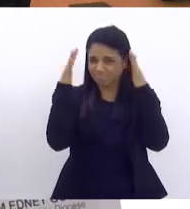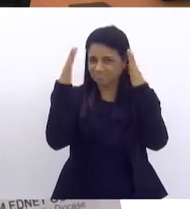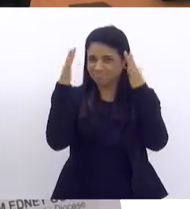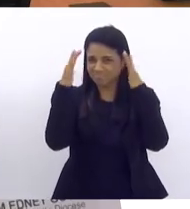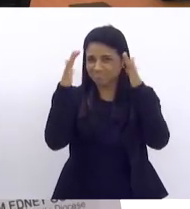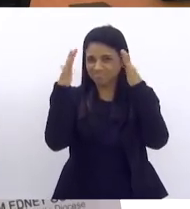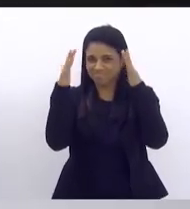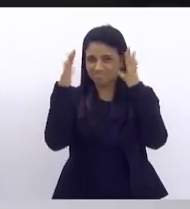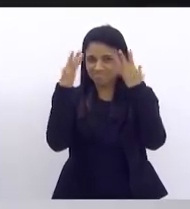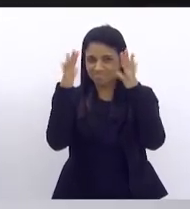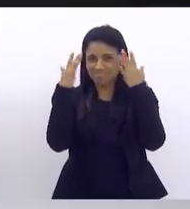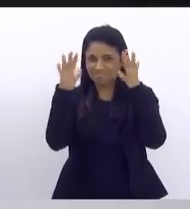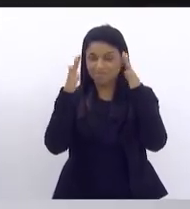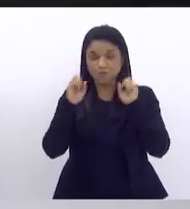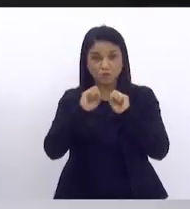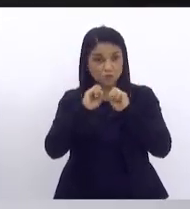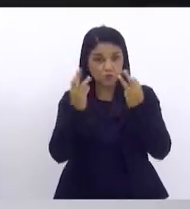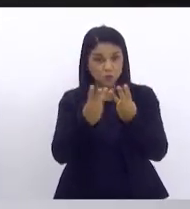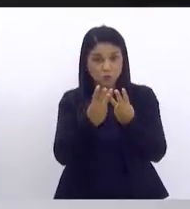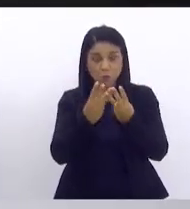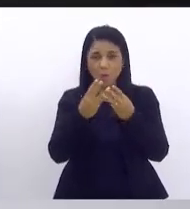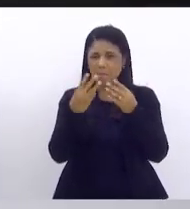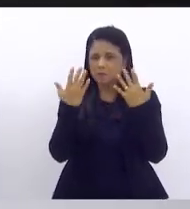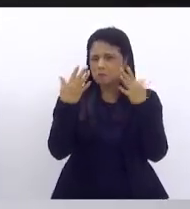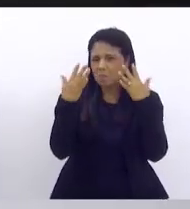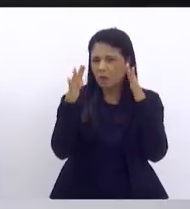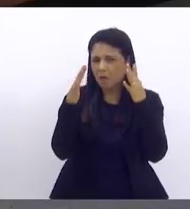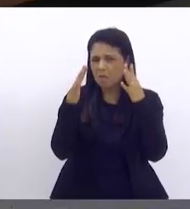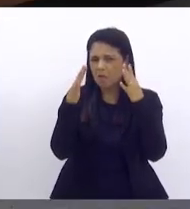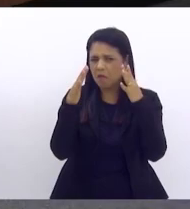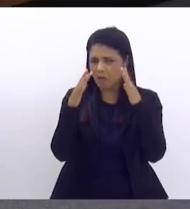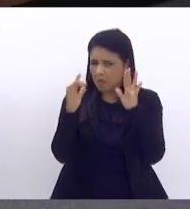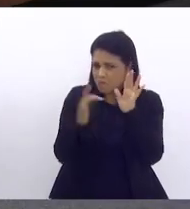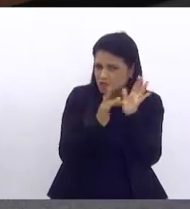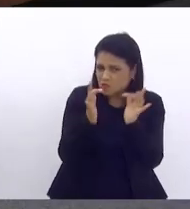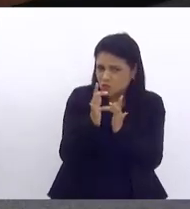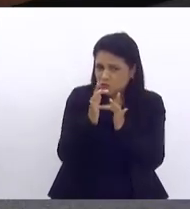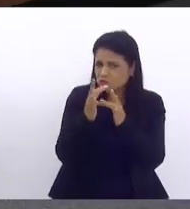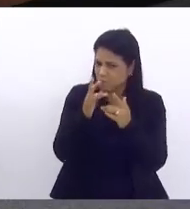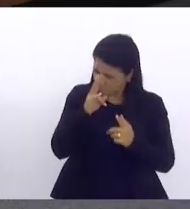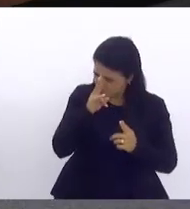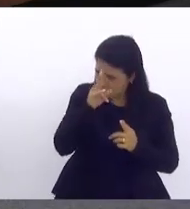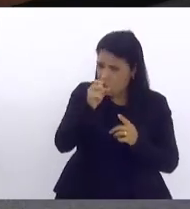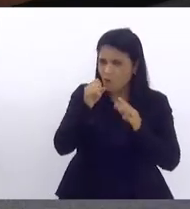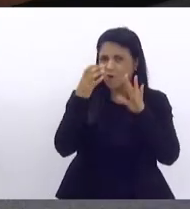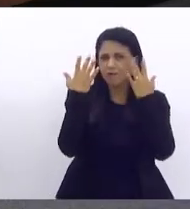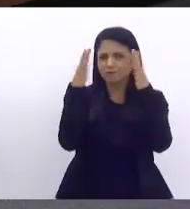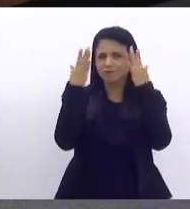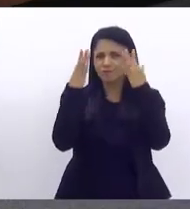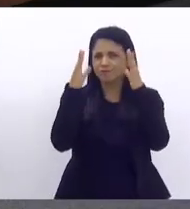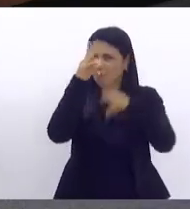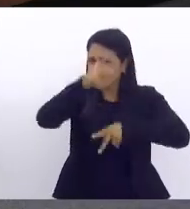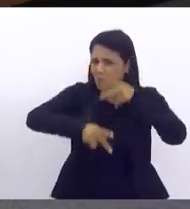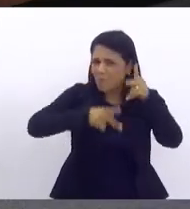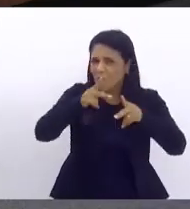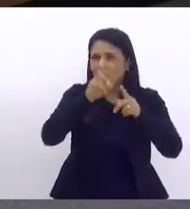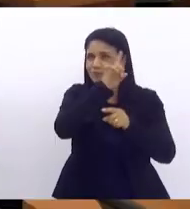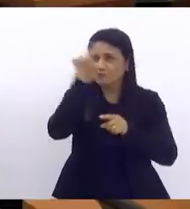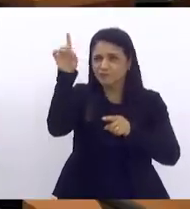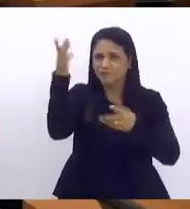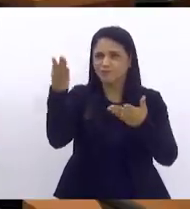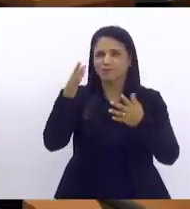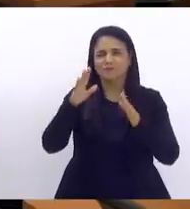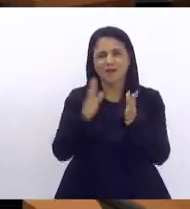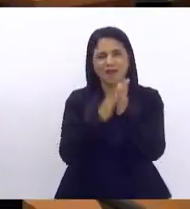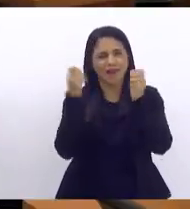É assim, a gente está no show, aí o pessoal bate palma, fala, se é para Jesus, é mais forte, povo de Deus. Ah, aleluia.